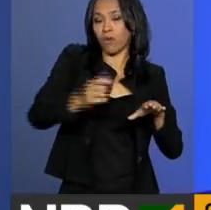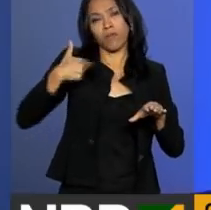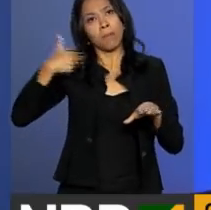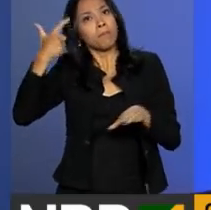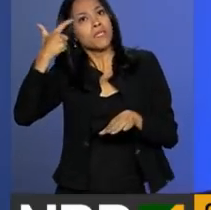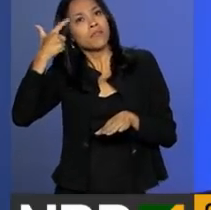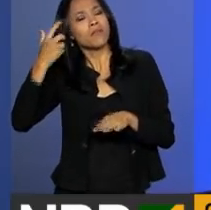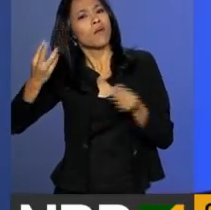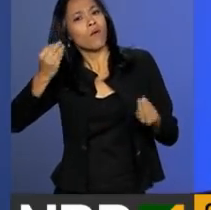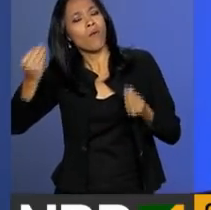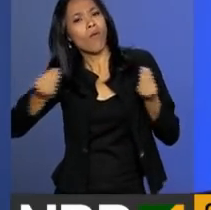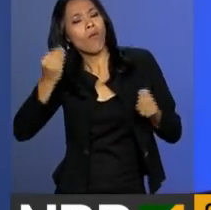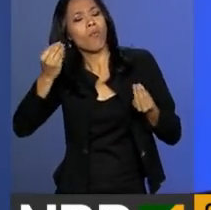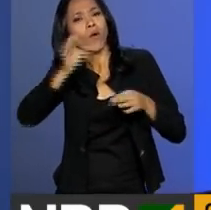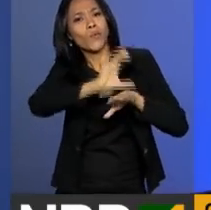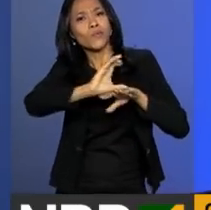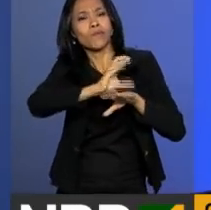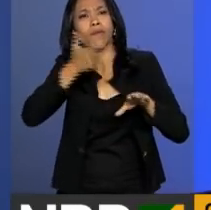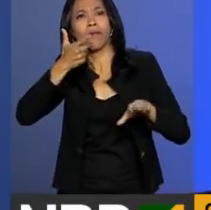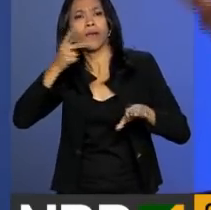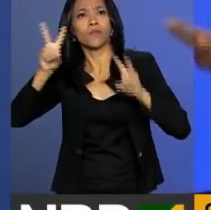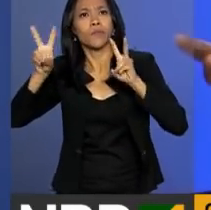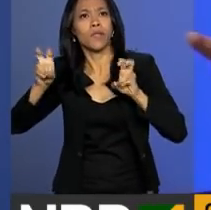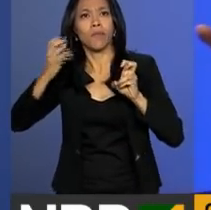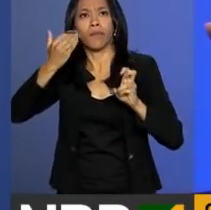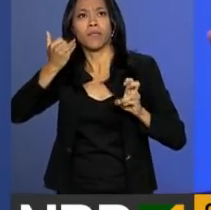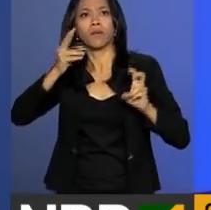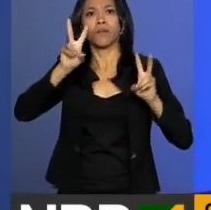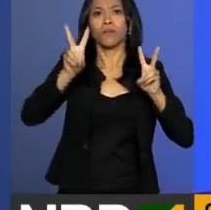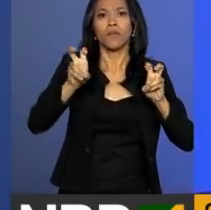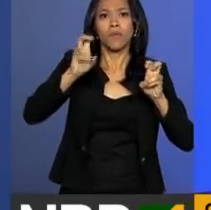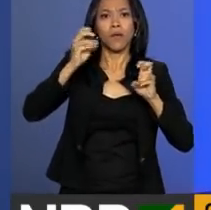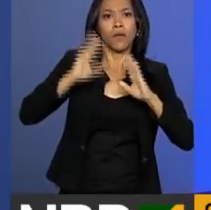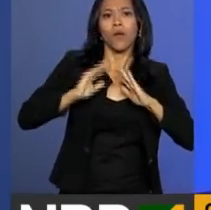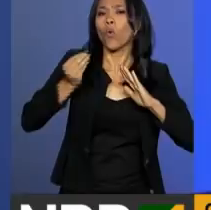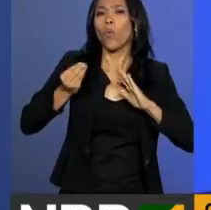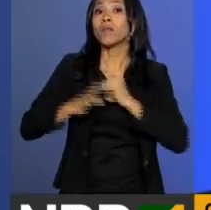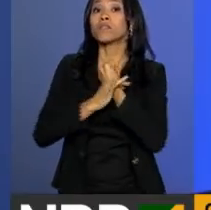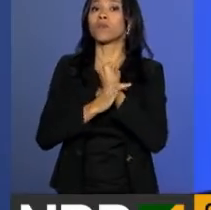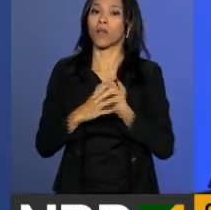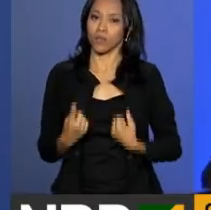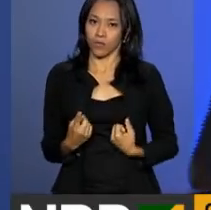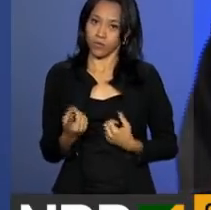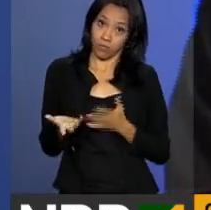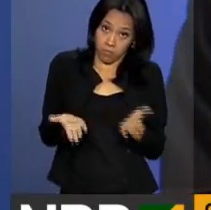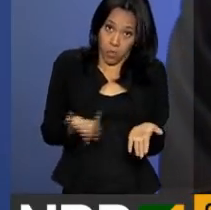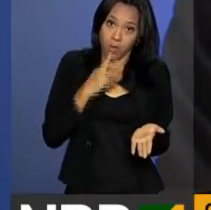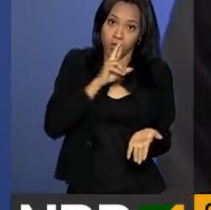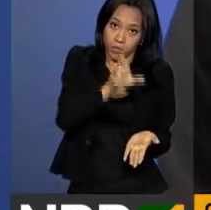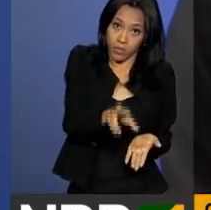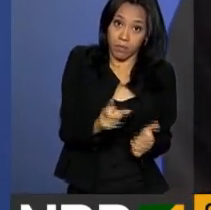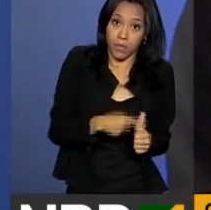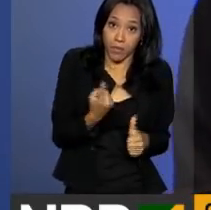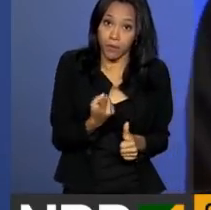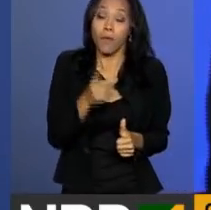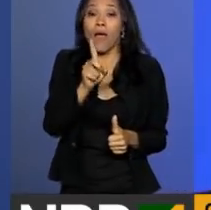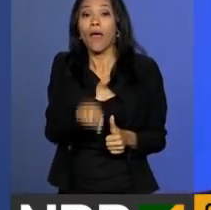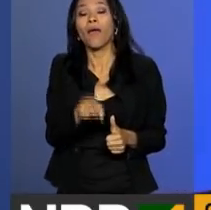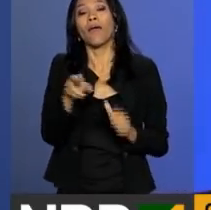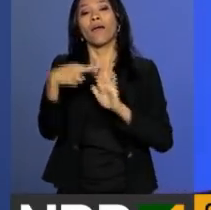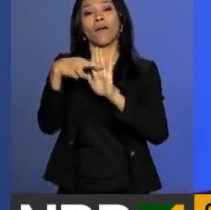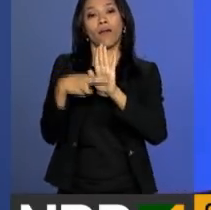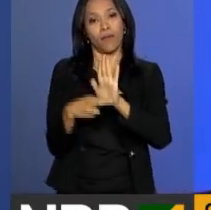é vai tratar do direito à alimentação e do direito à moradia como esse garante isso eu digo bom em primeiro lugar estas são normas